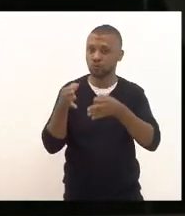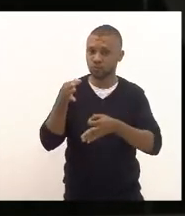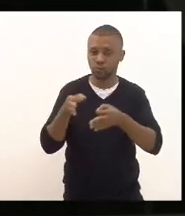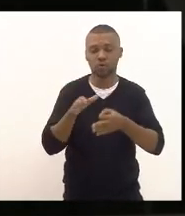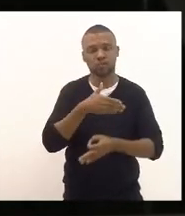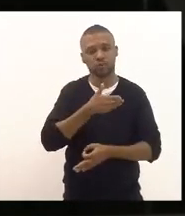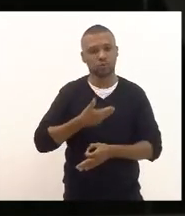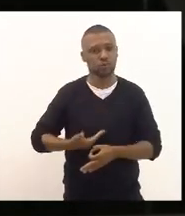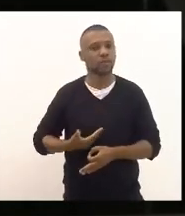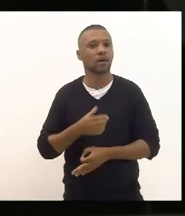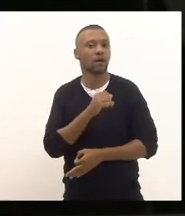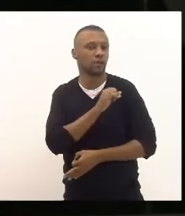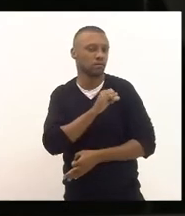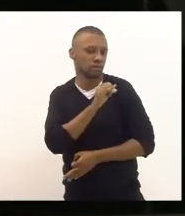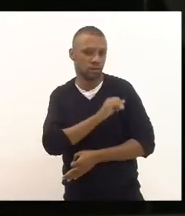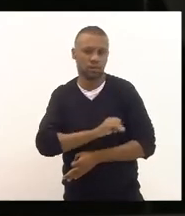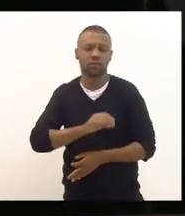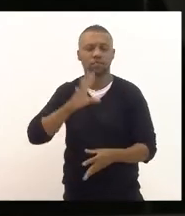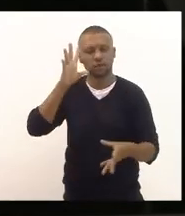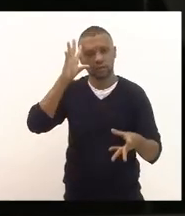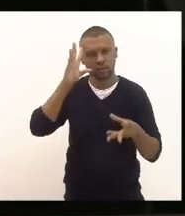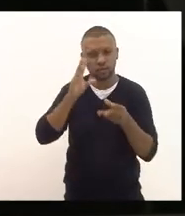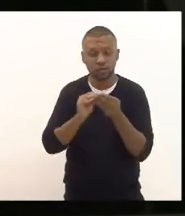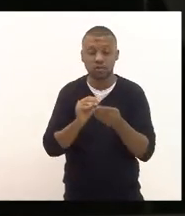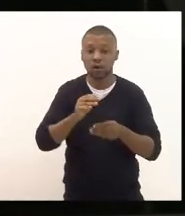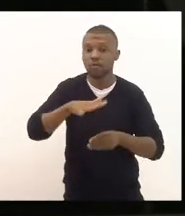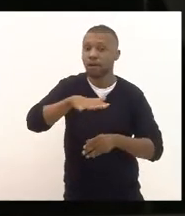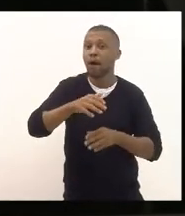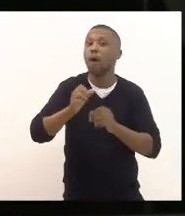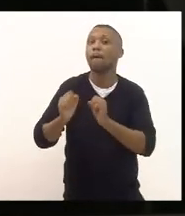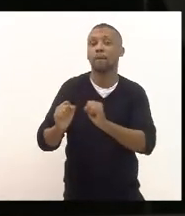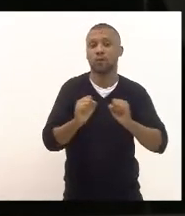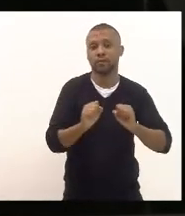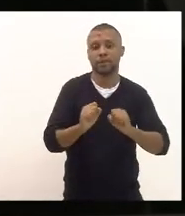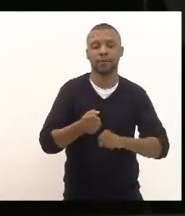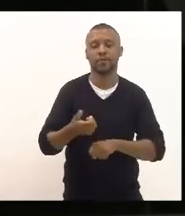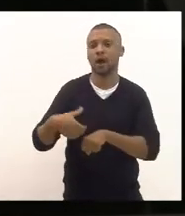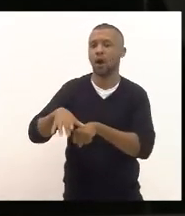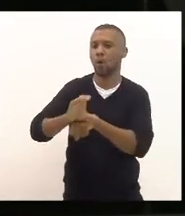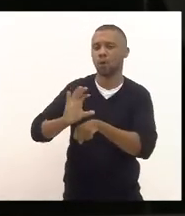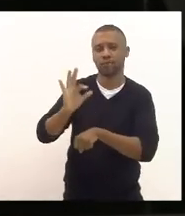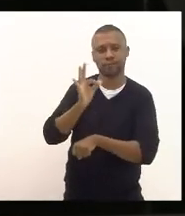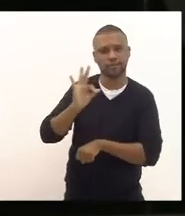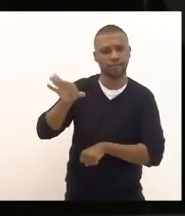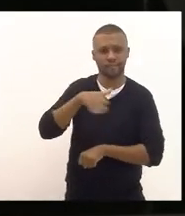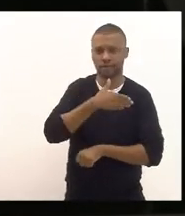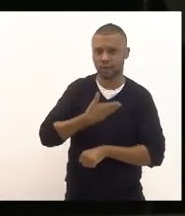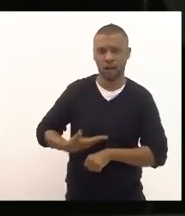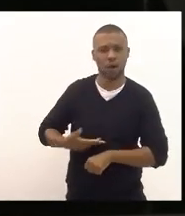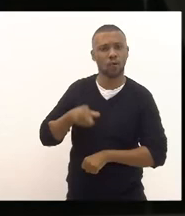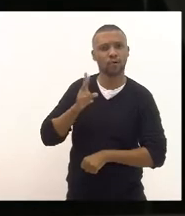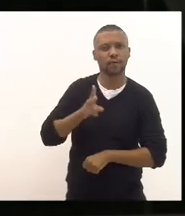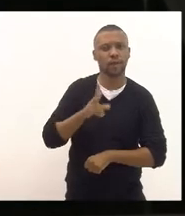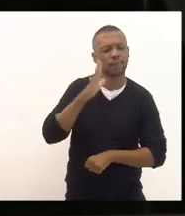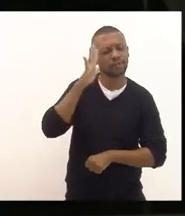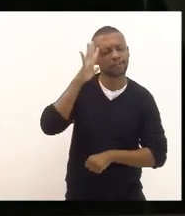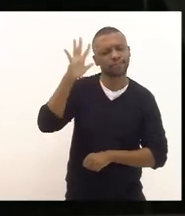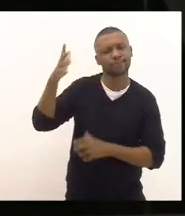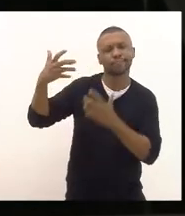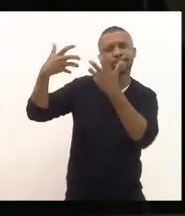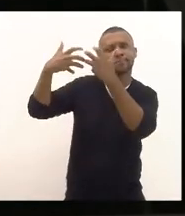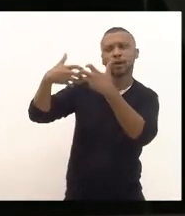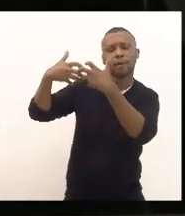estado é entendida como um poder a Constituição Federal desde sempre vem pensando né